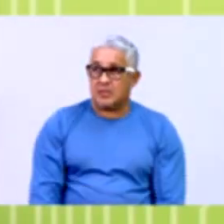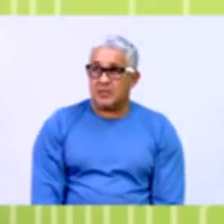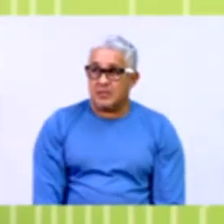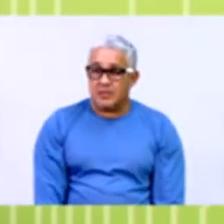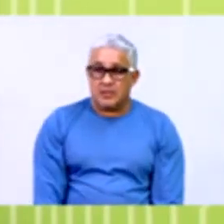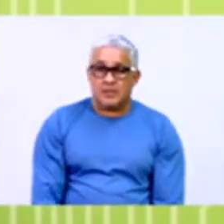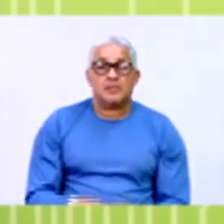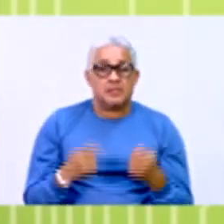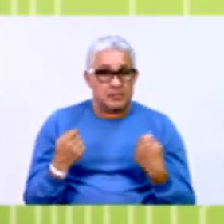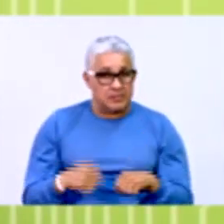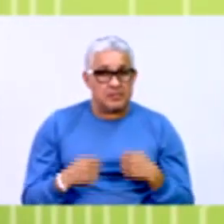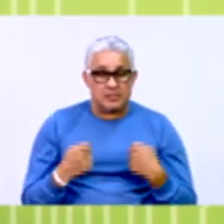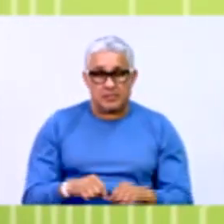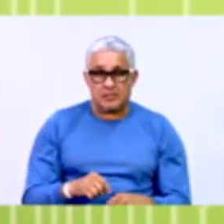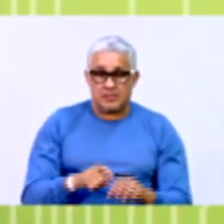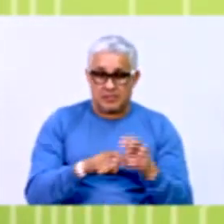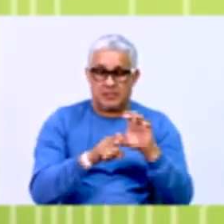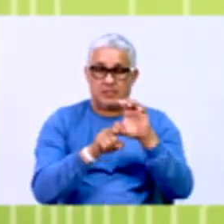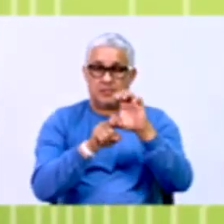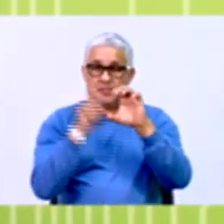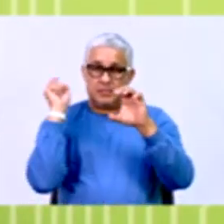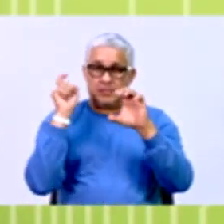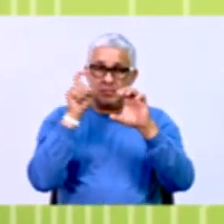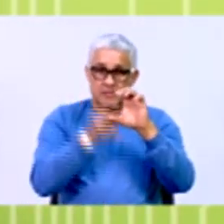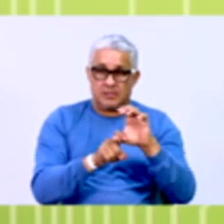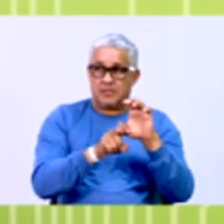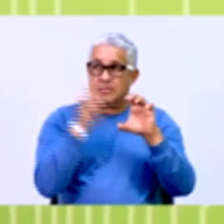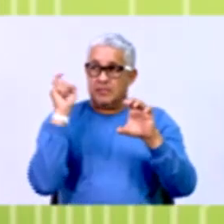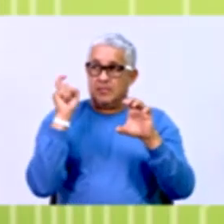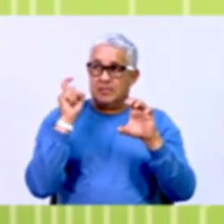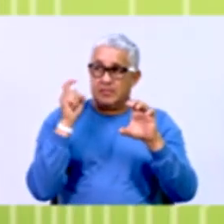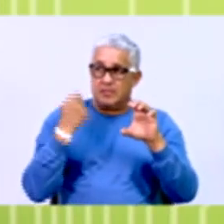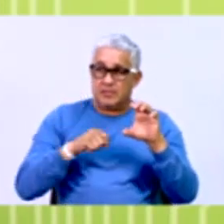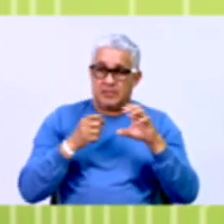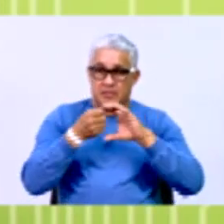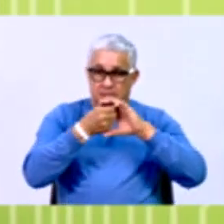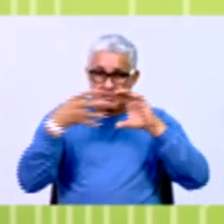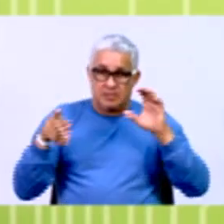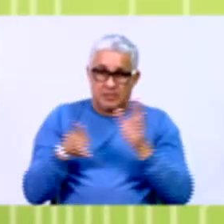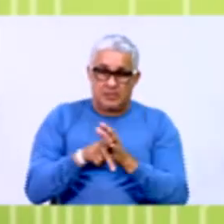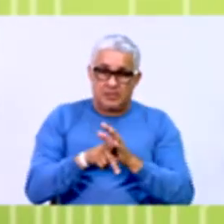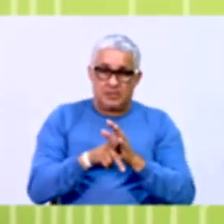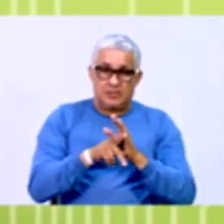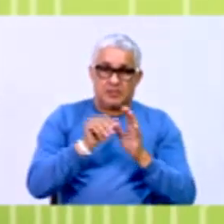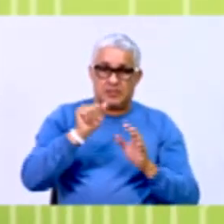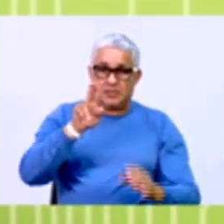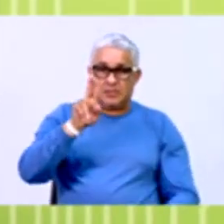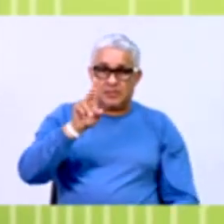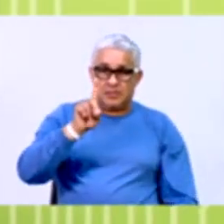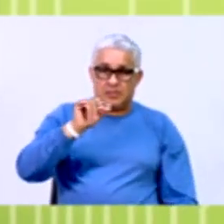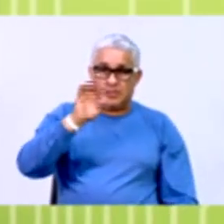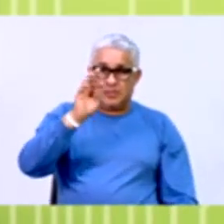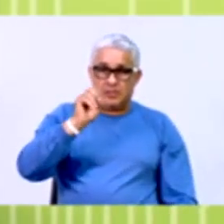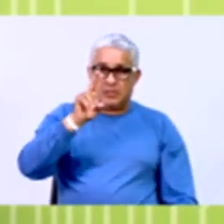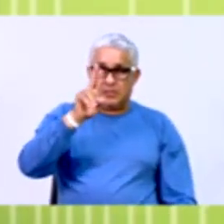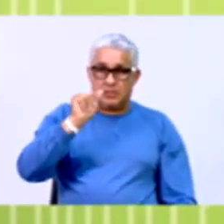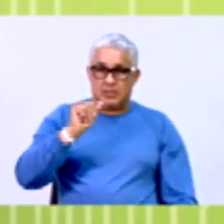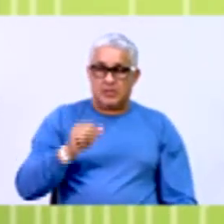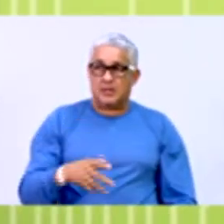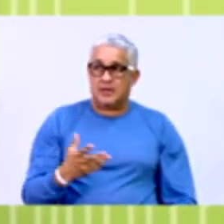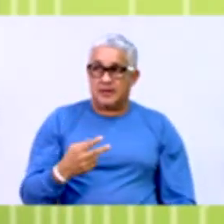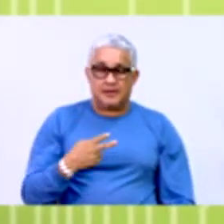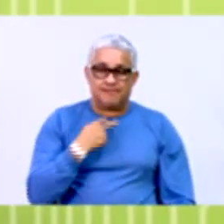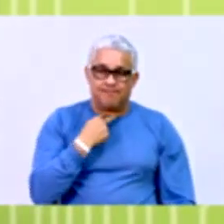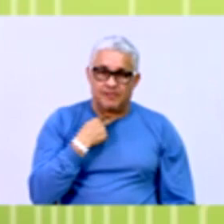Então, ela precisa ser independente, né? É uma característica da auditoria. Se ela não for independente, é uma auditoria que já nasce viciada, ela não